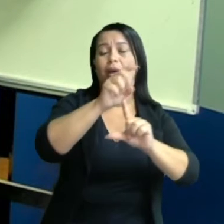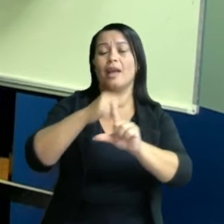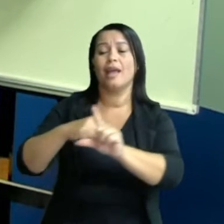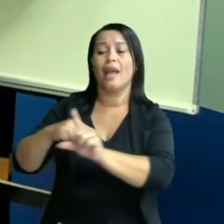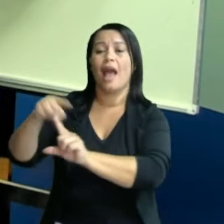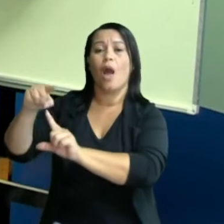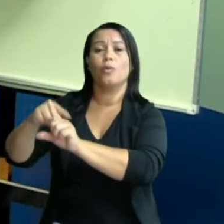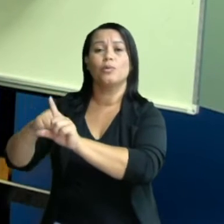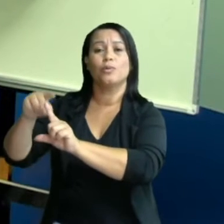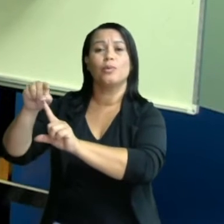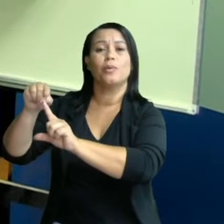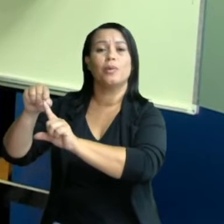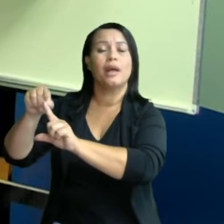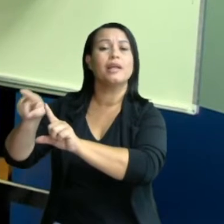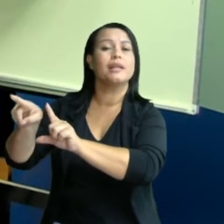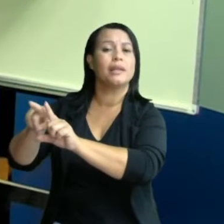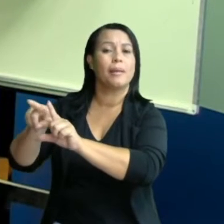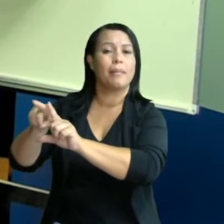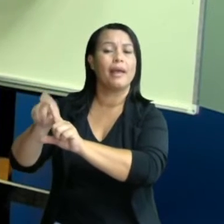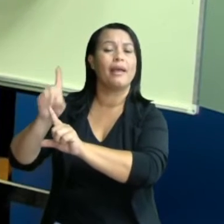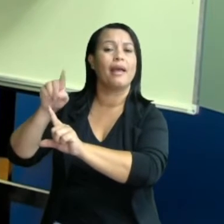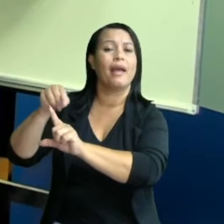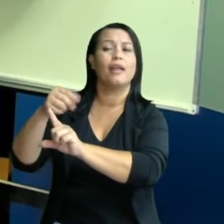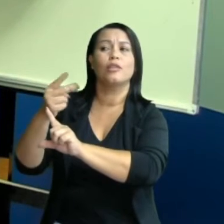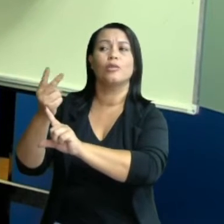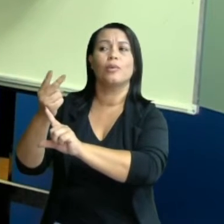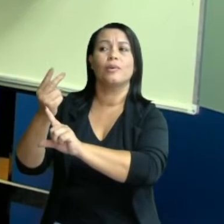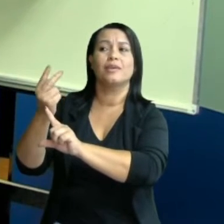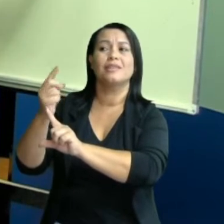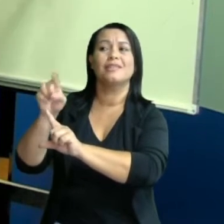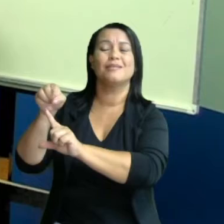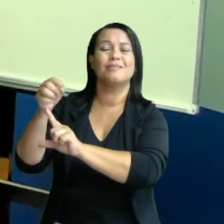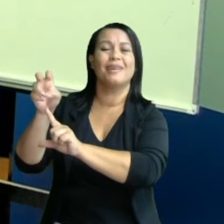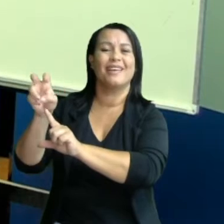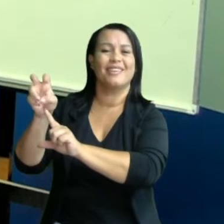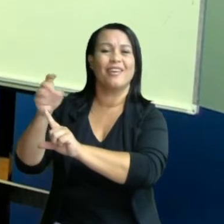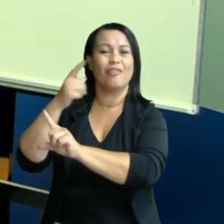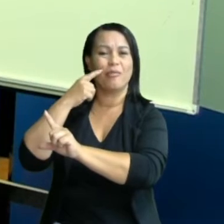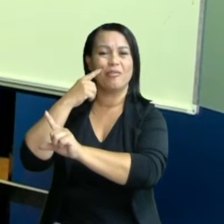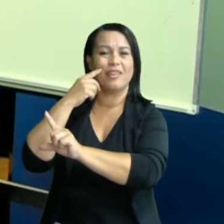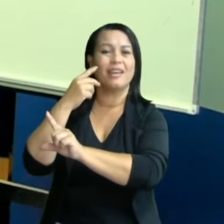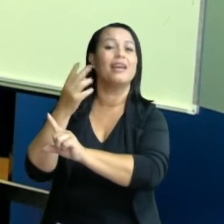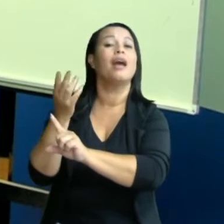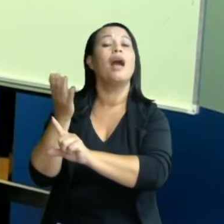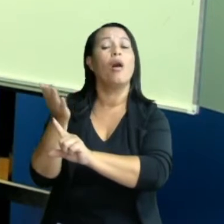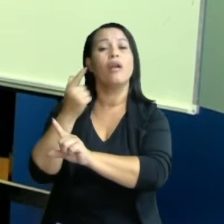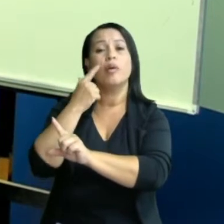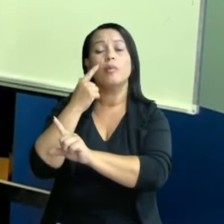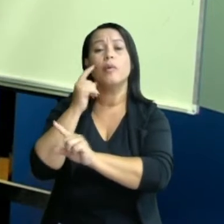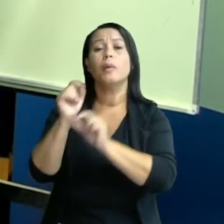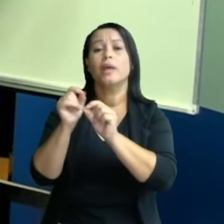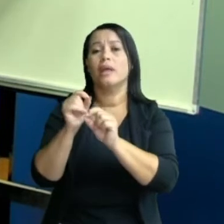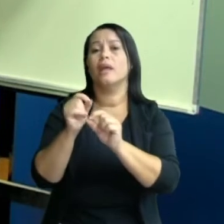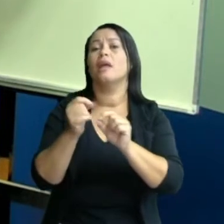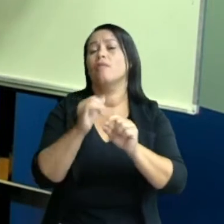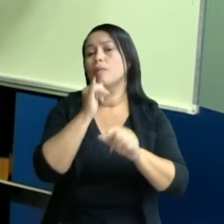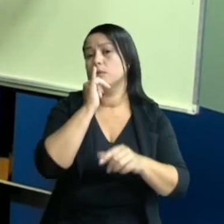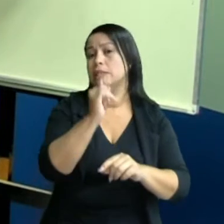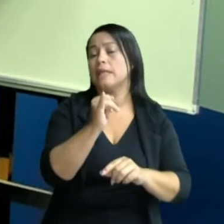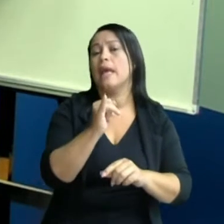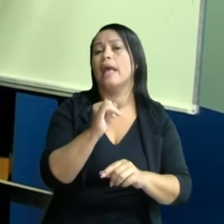altura desse aqui também, desse aqui é 2,5. tá? E vamos dizer